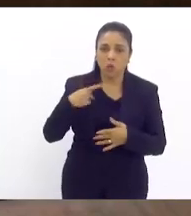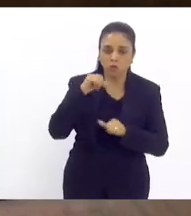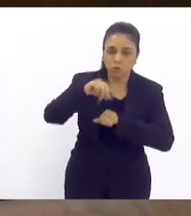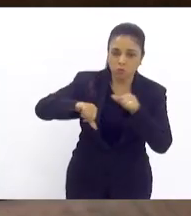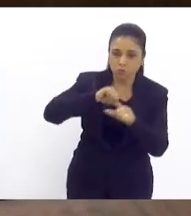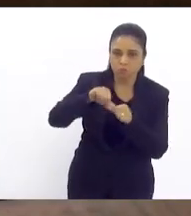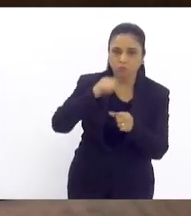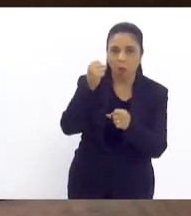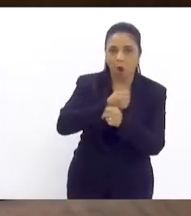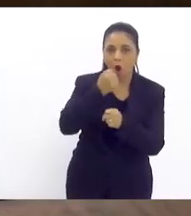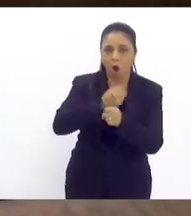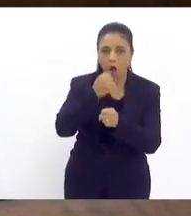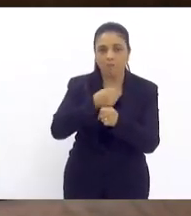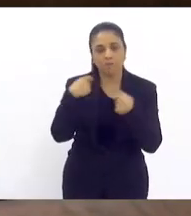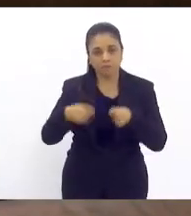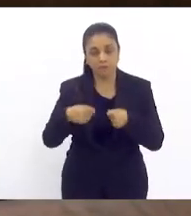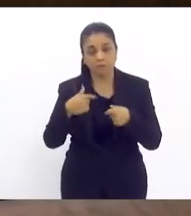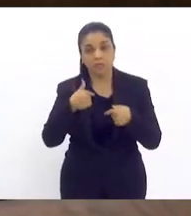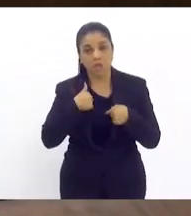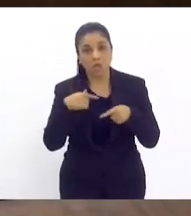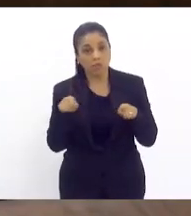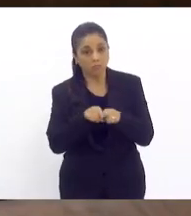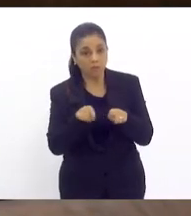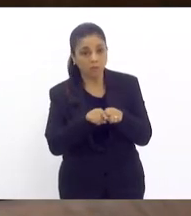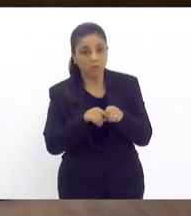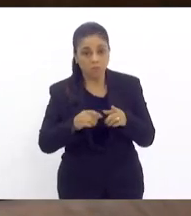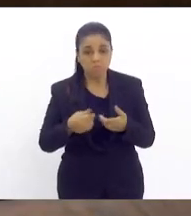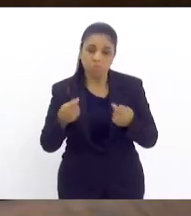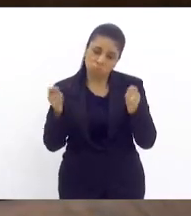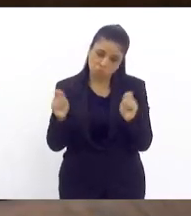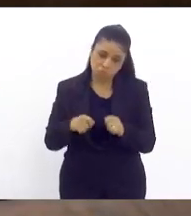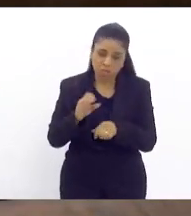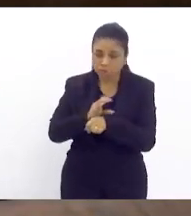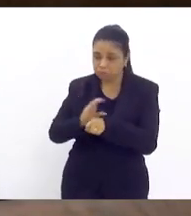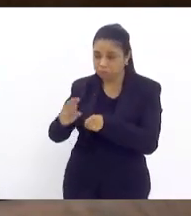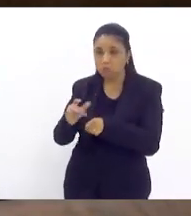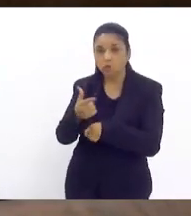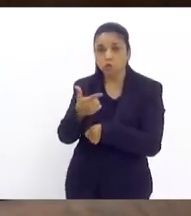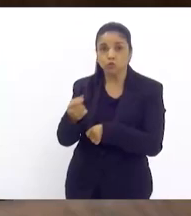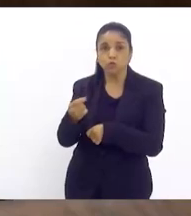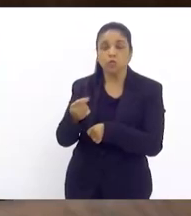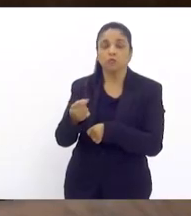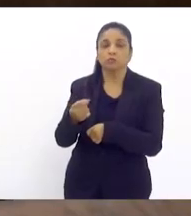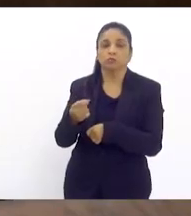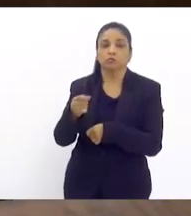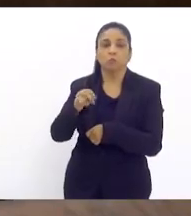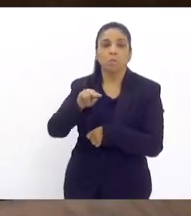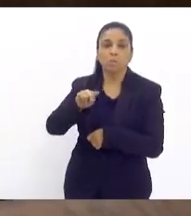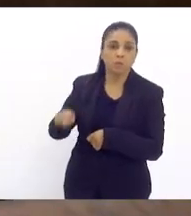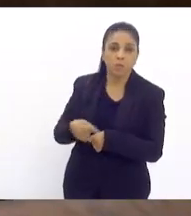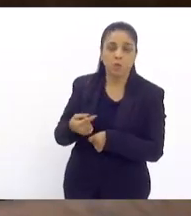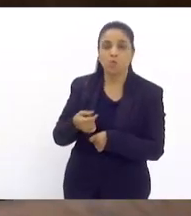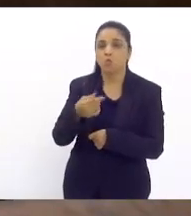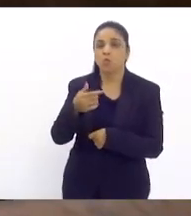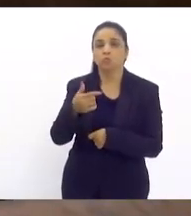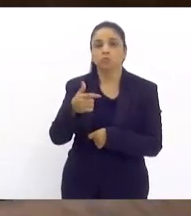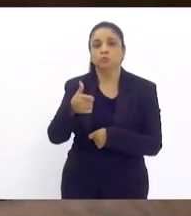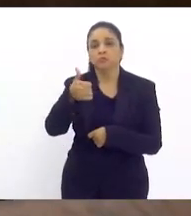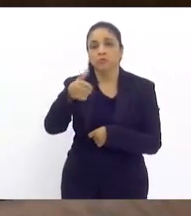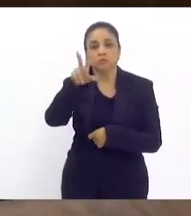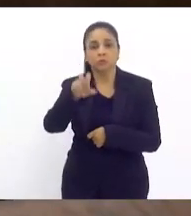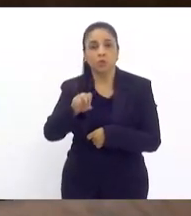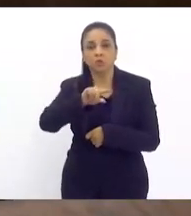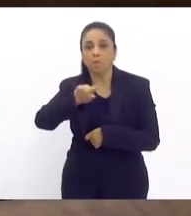se eu pudesse Deputado Antônio de Paula Paiva investir 150 mil 200 mil do meu da mimia de Positivo eu chego em outra cidade